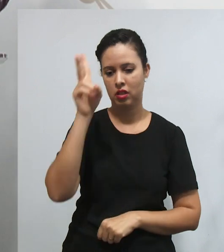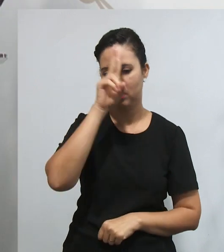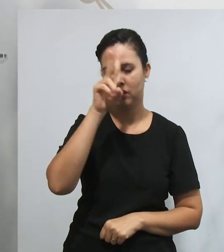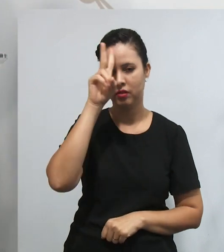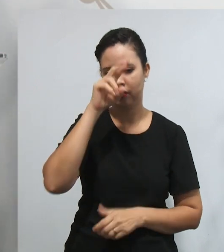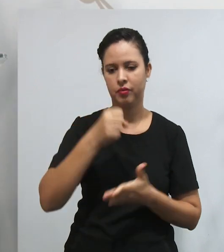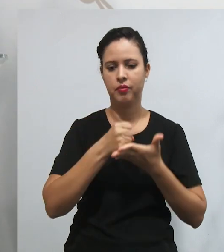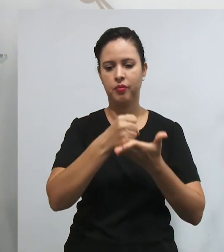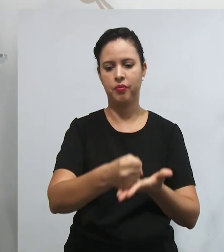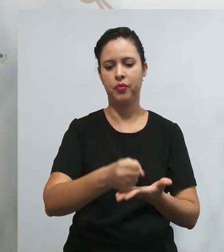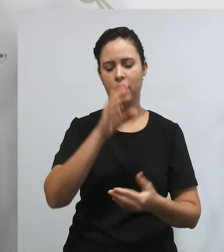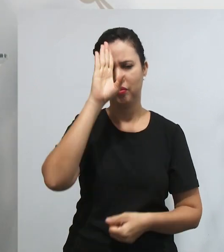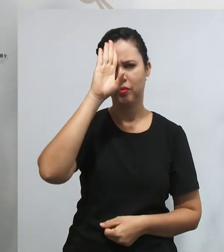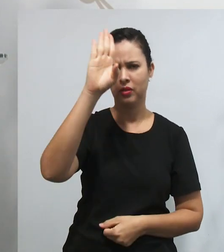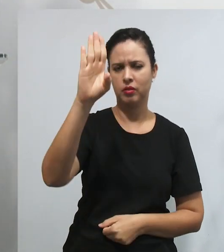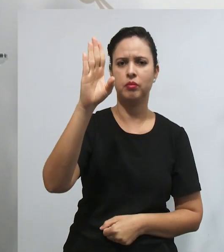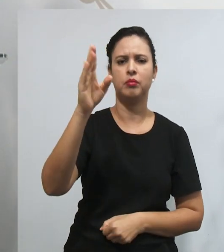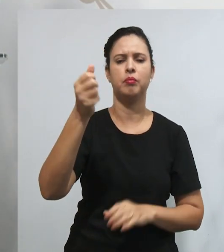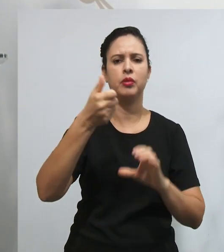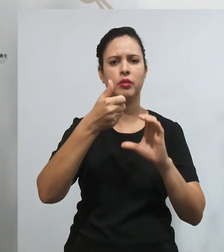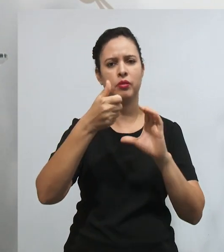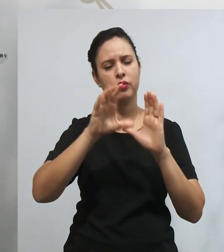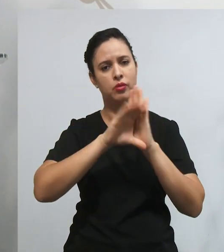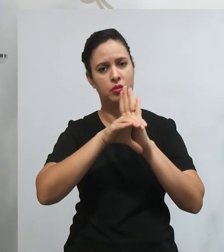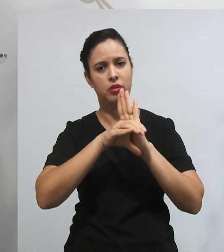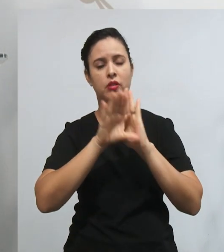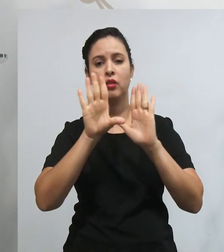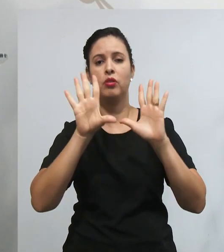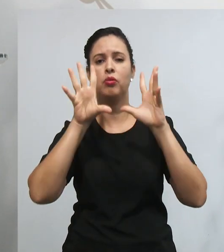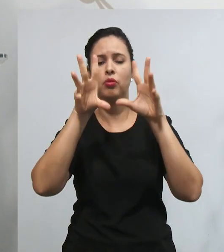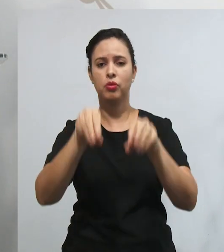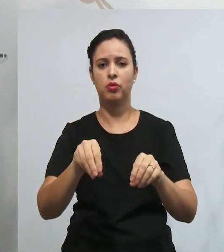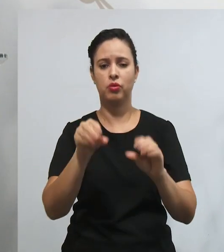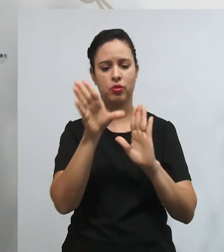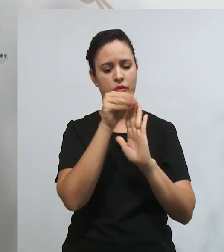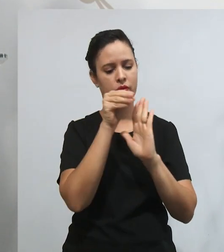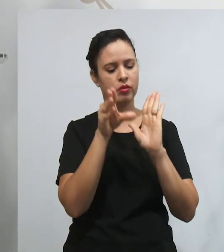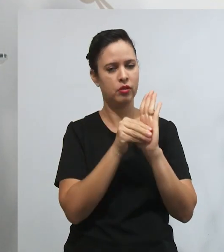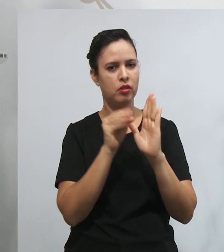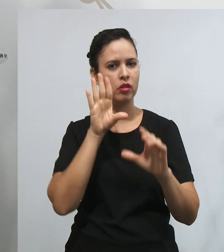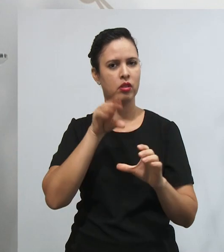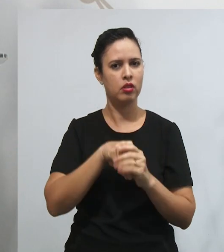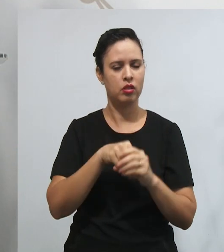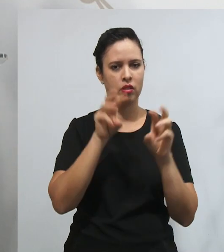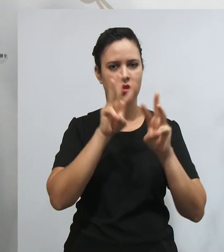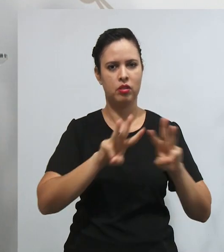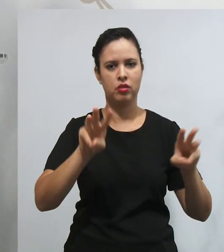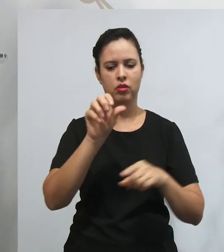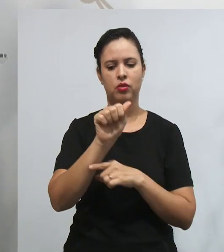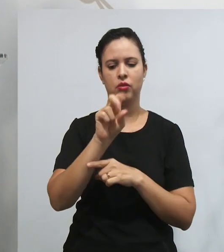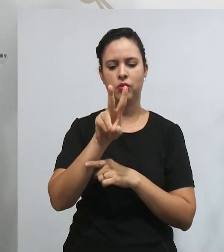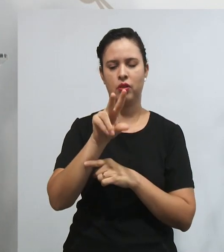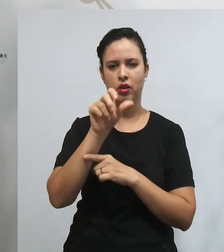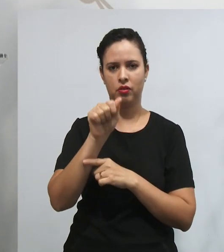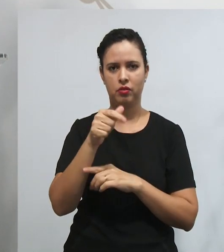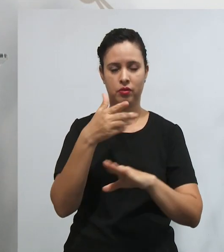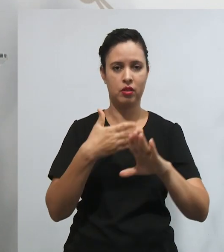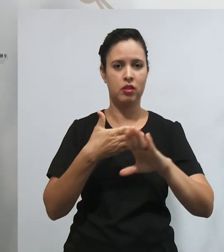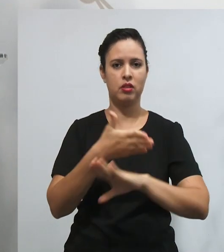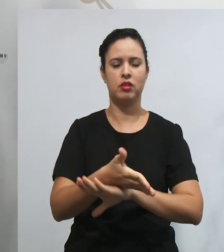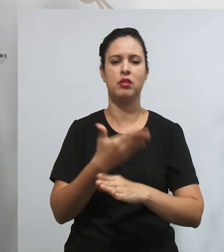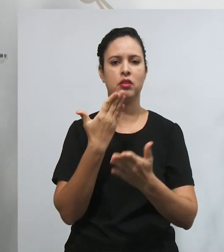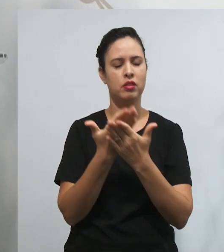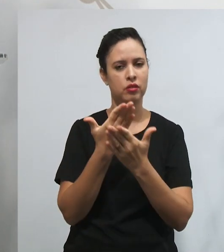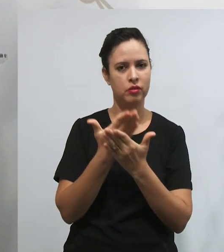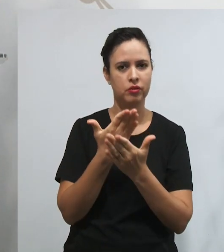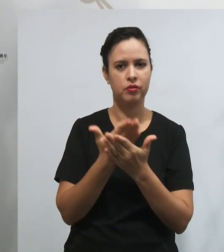traz os principais conceitos, né, mas todo o conteúdo está no ambiente virtual. Tá? Então, desejo que vocês acessem aí o material, né, tem